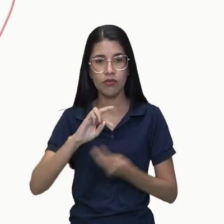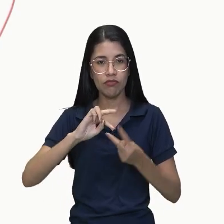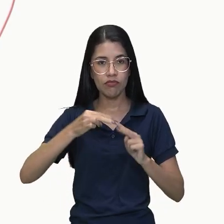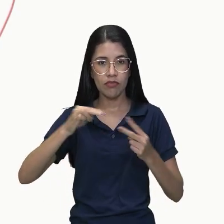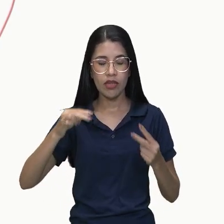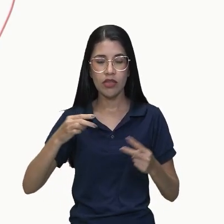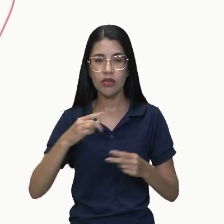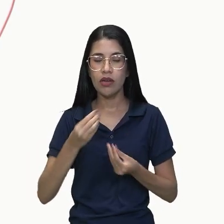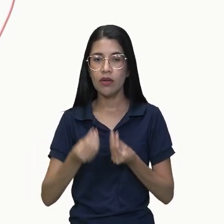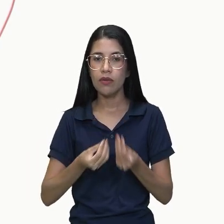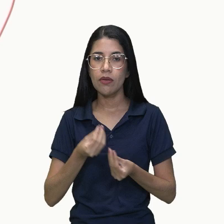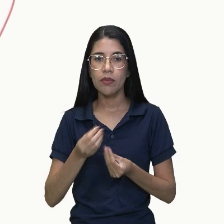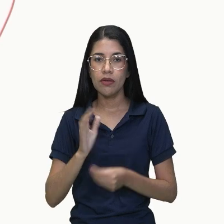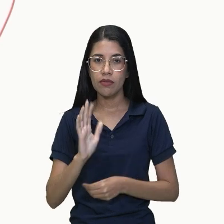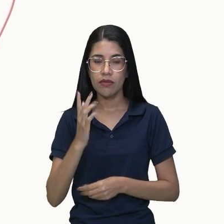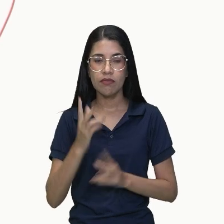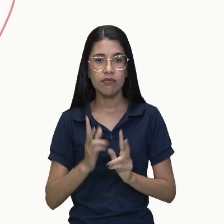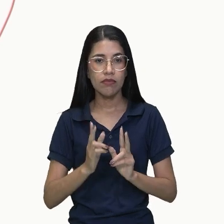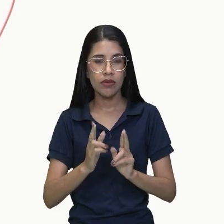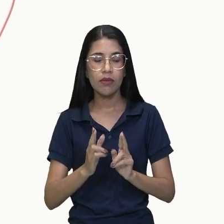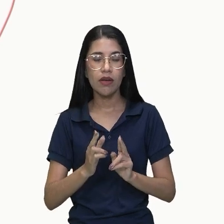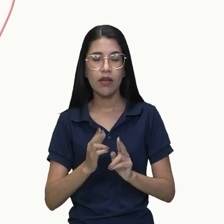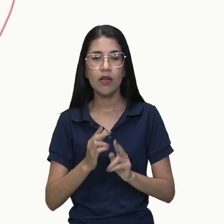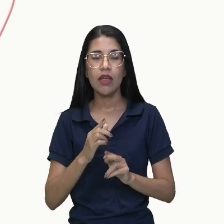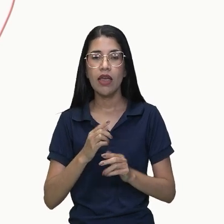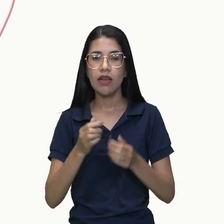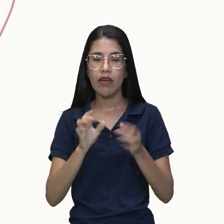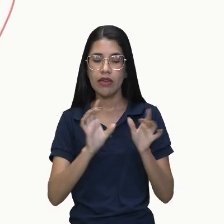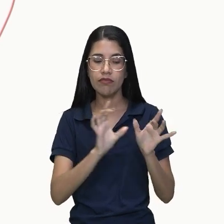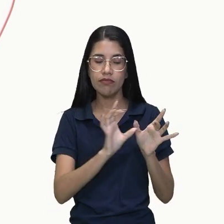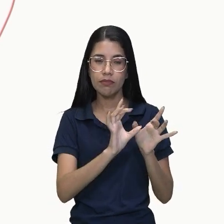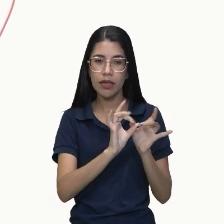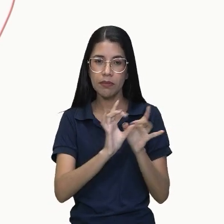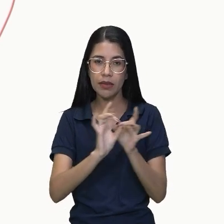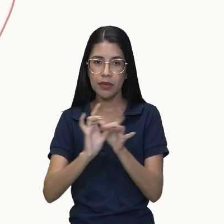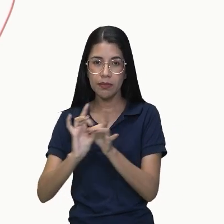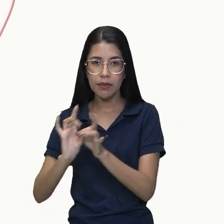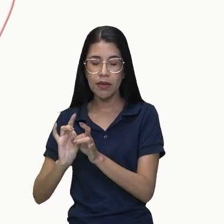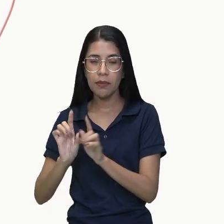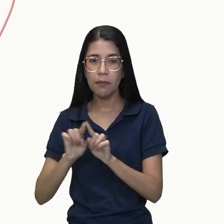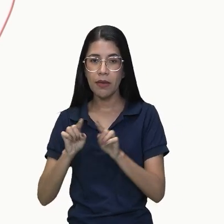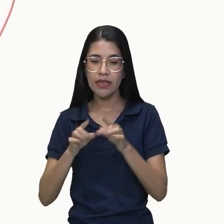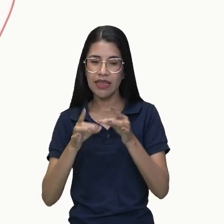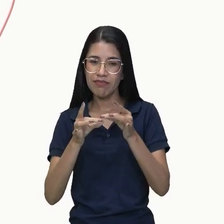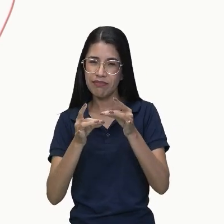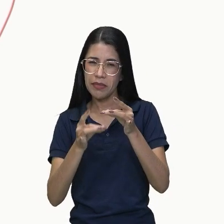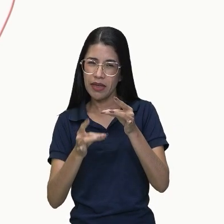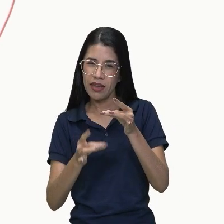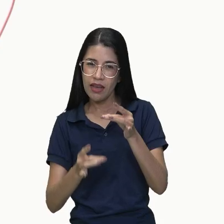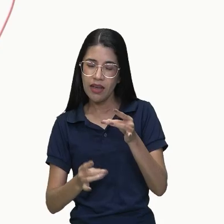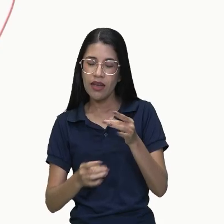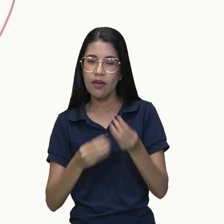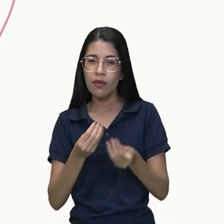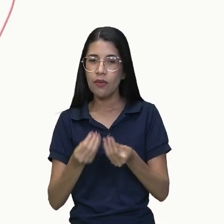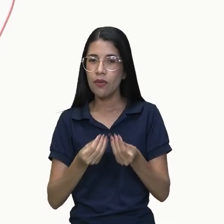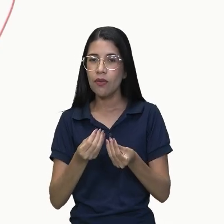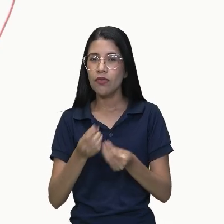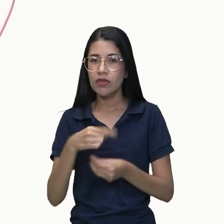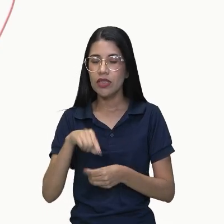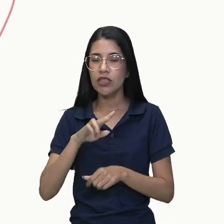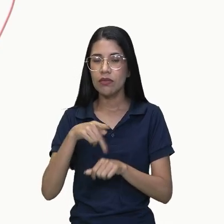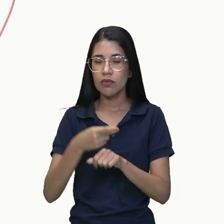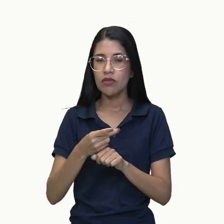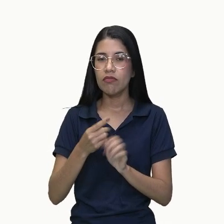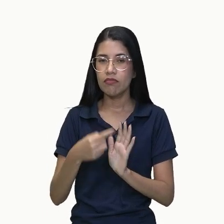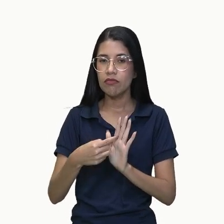genético é exatamente feito dessa forma, se avalia, se analisa, só que é muito grande, você vai entender o quão grande isso